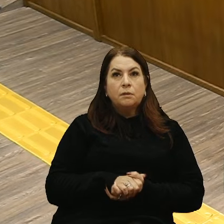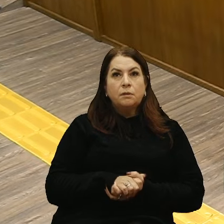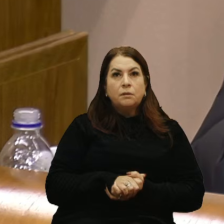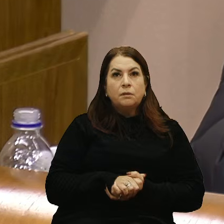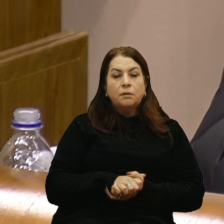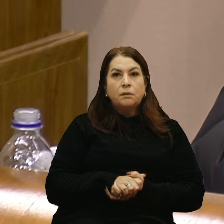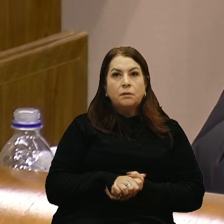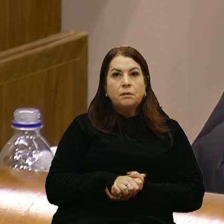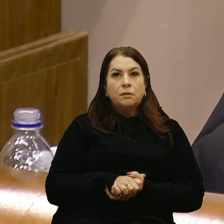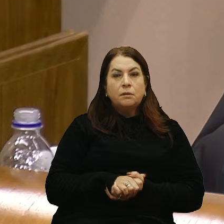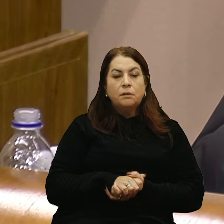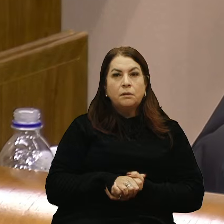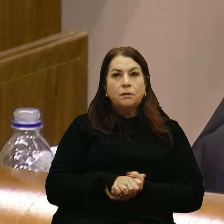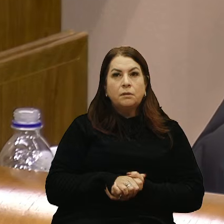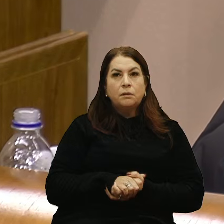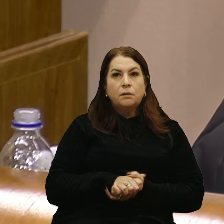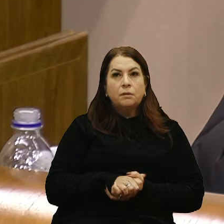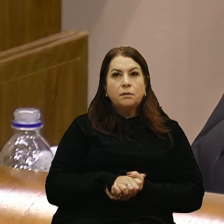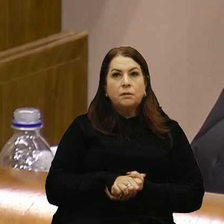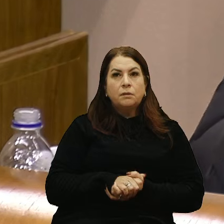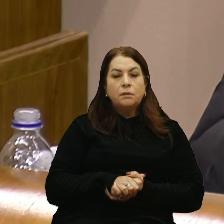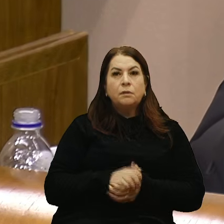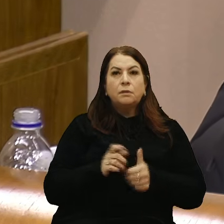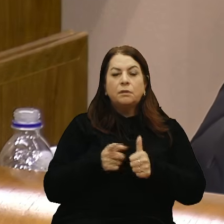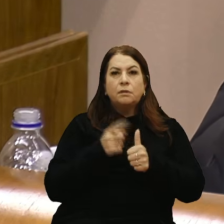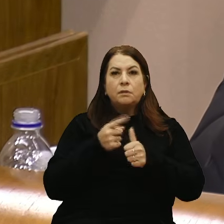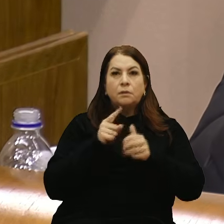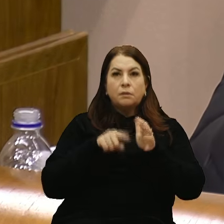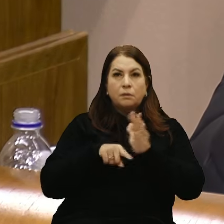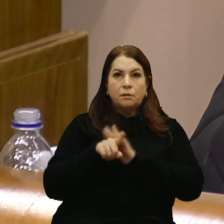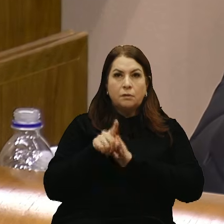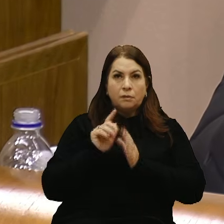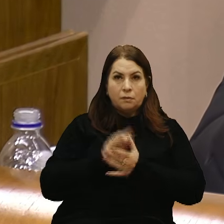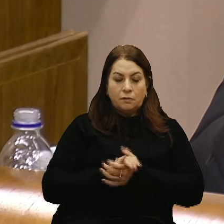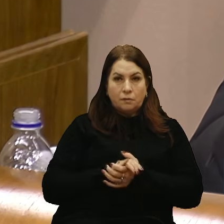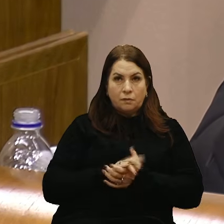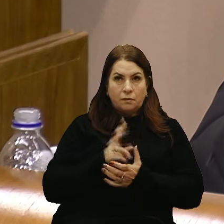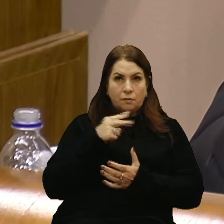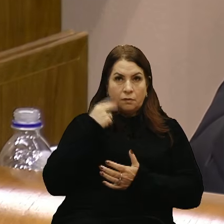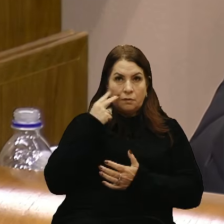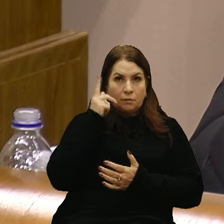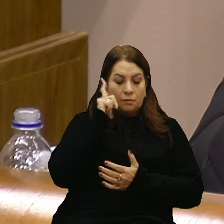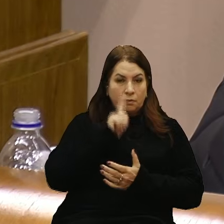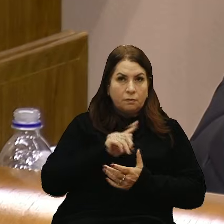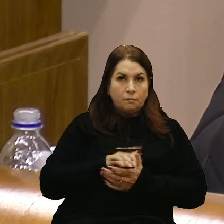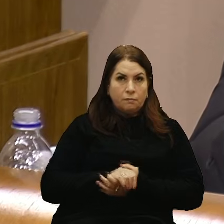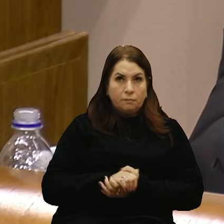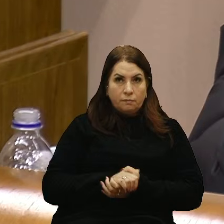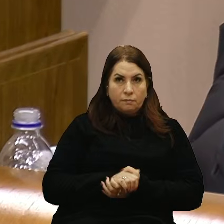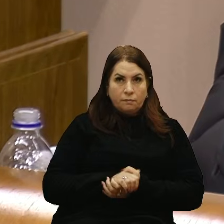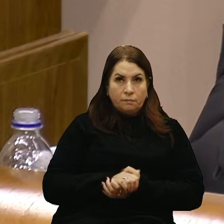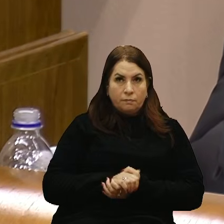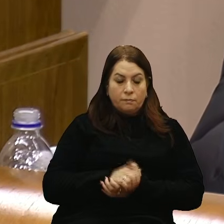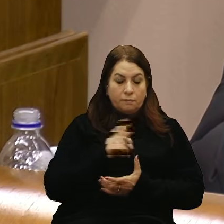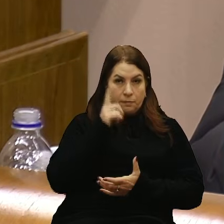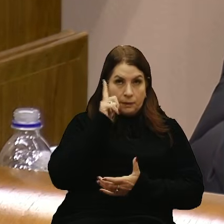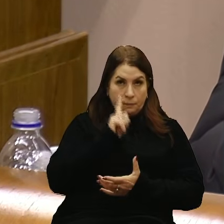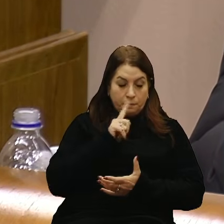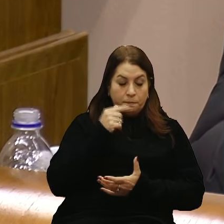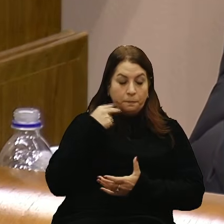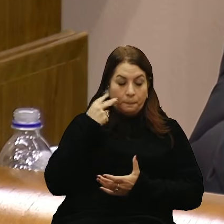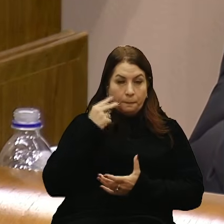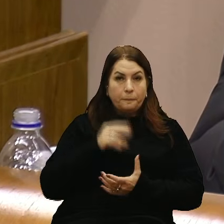Bom, primeiramente, a perguntas do vereador Lucas Carenhato. Bom, Lucas,